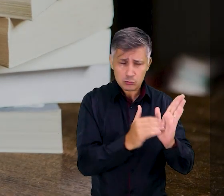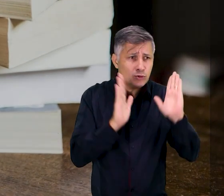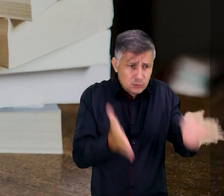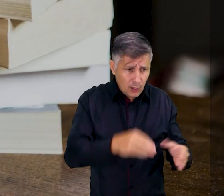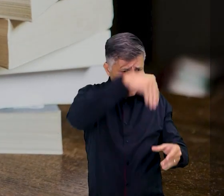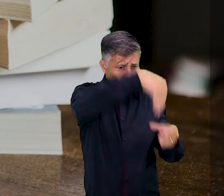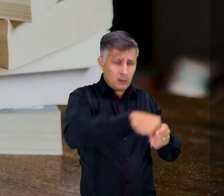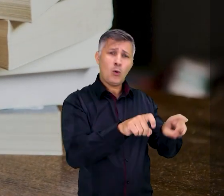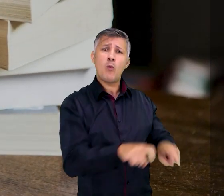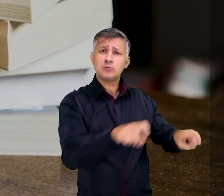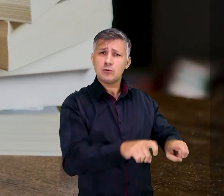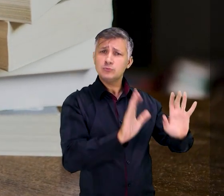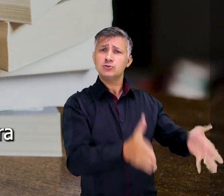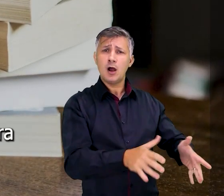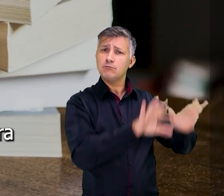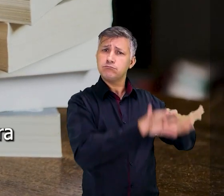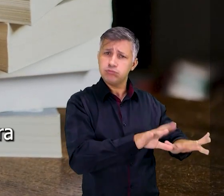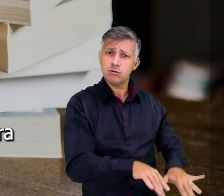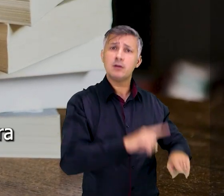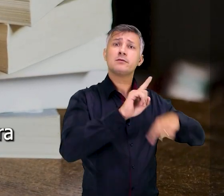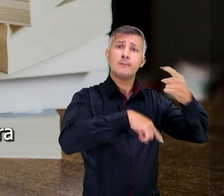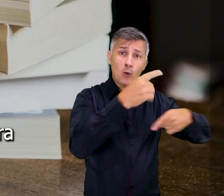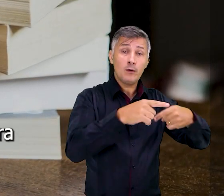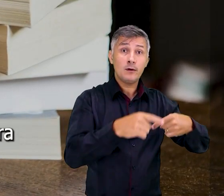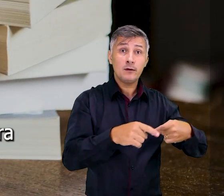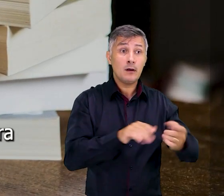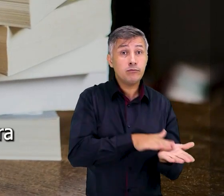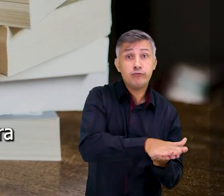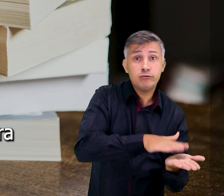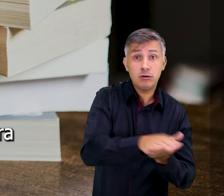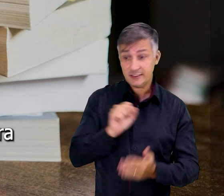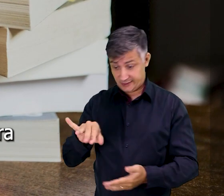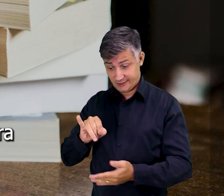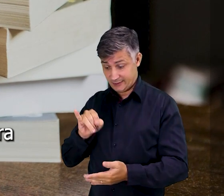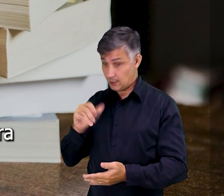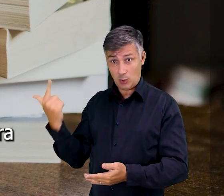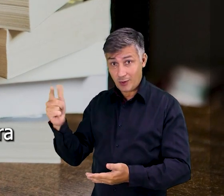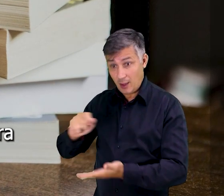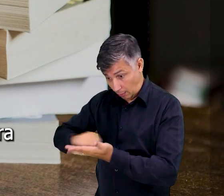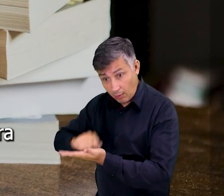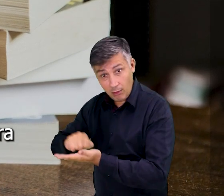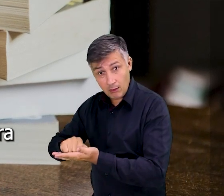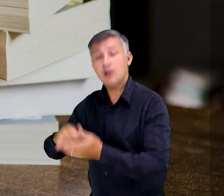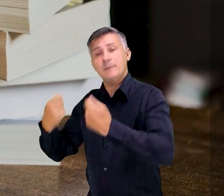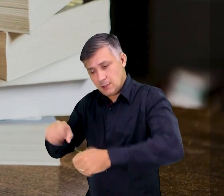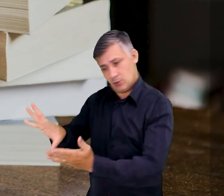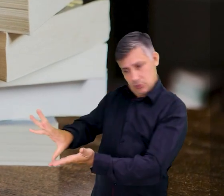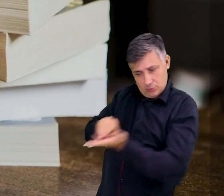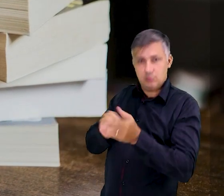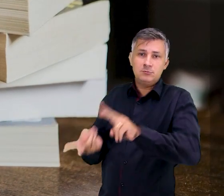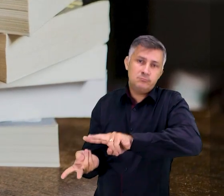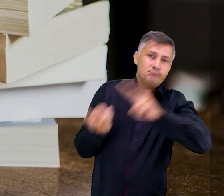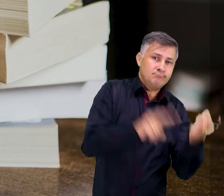a produção já é realizada em meio digital. Quando não é, é necessária a digitalização para a continuidade da obra na linha